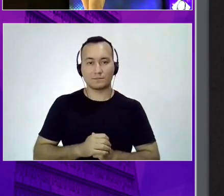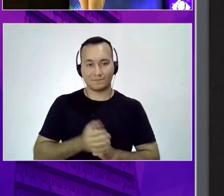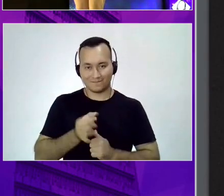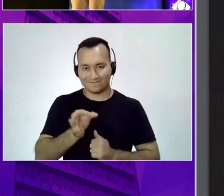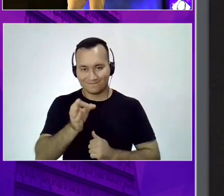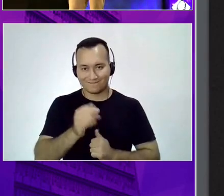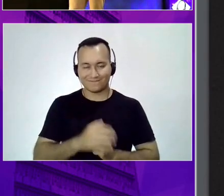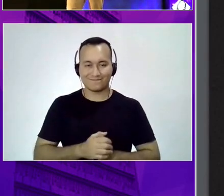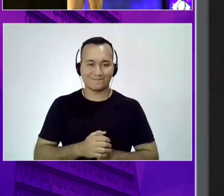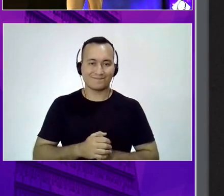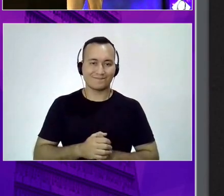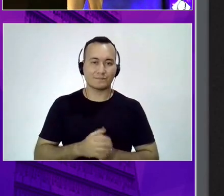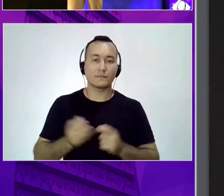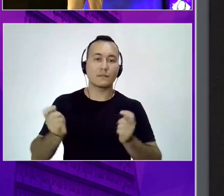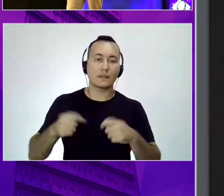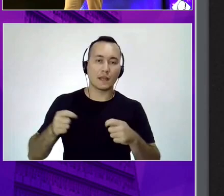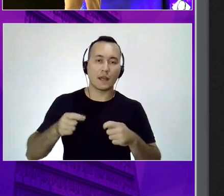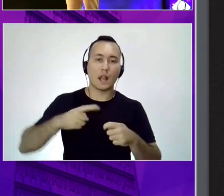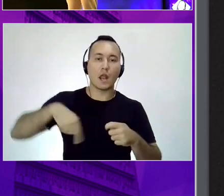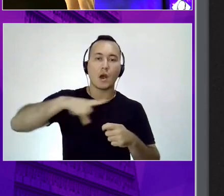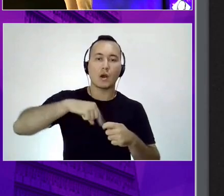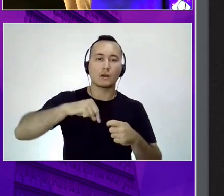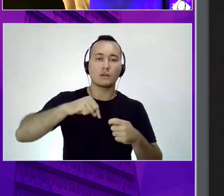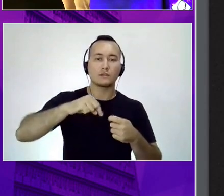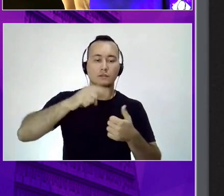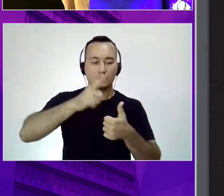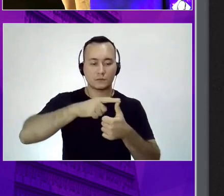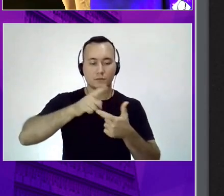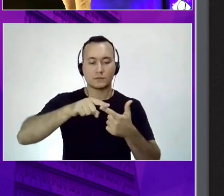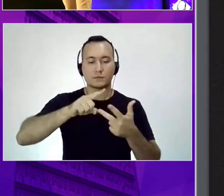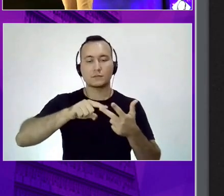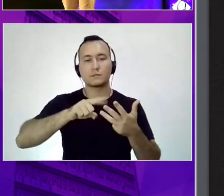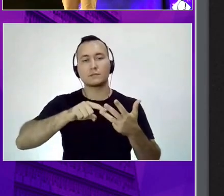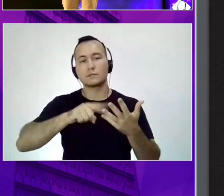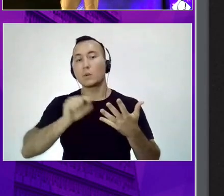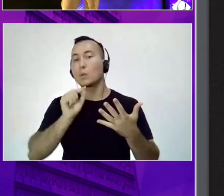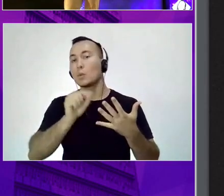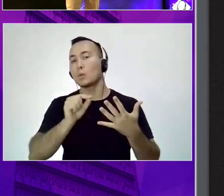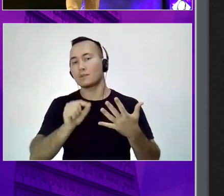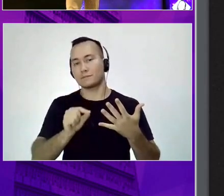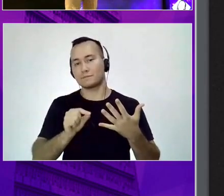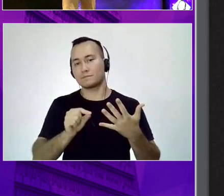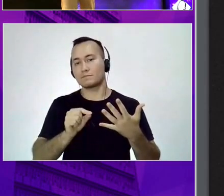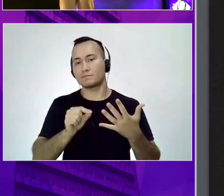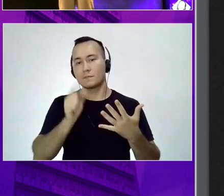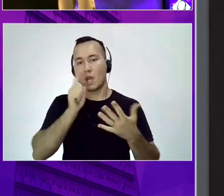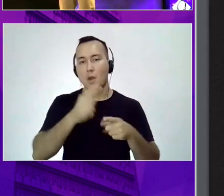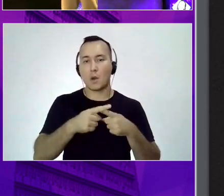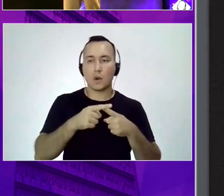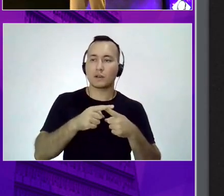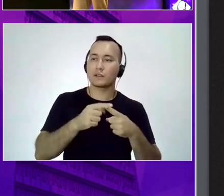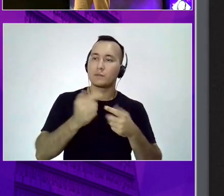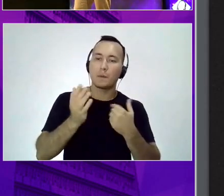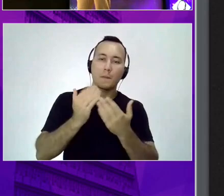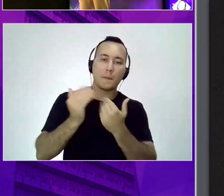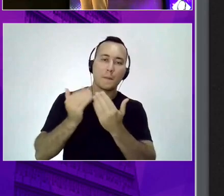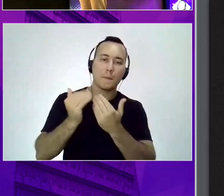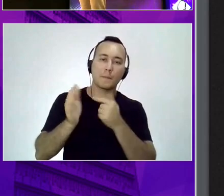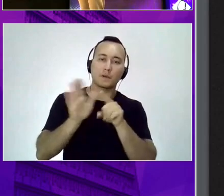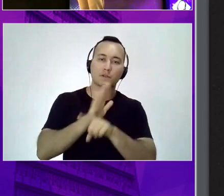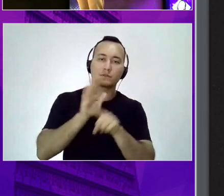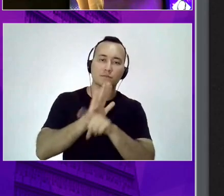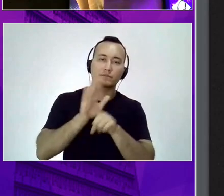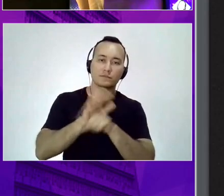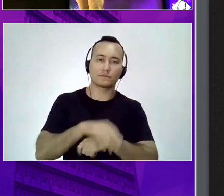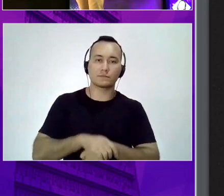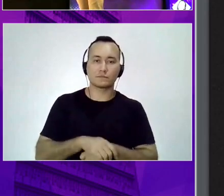com critérios objetivos. A gente olha para projetos, a gente olha para nível de maturidade, a gente olha para qual é o impacto, a